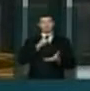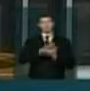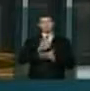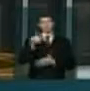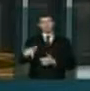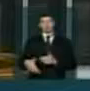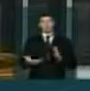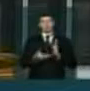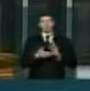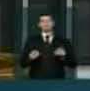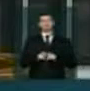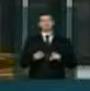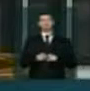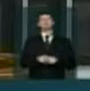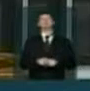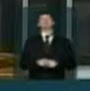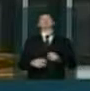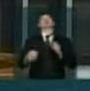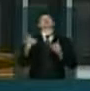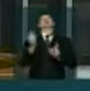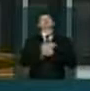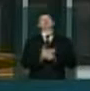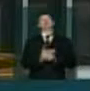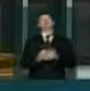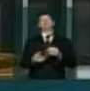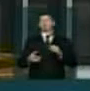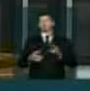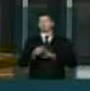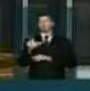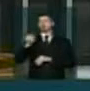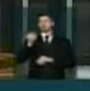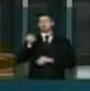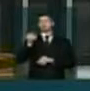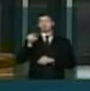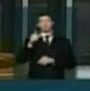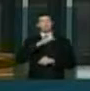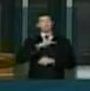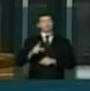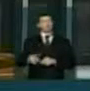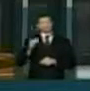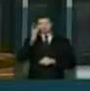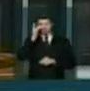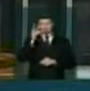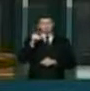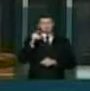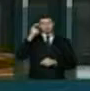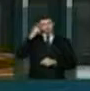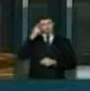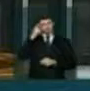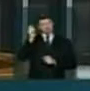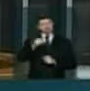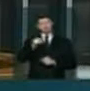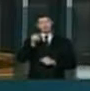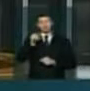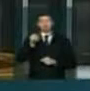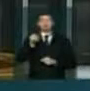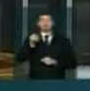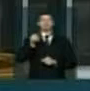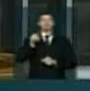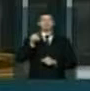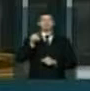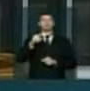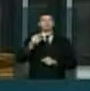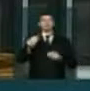aqui nesta casa o requerimento de indicação para que a presidenta Dilma possa pensar na possibilidade de